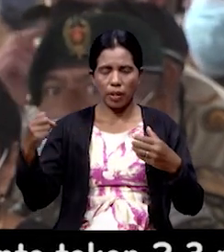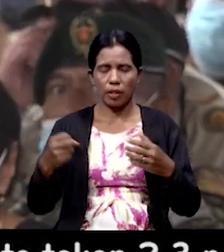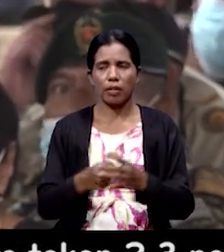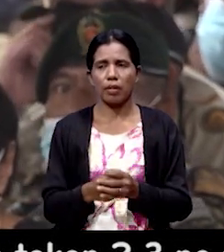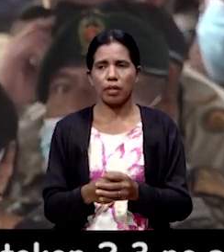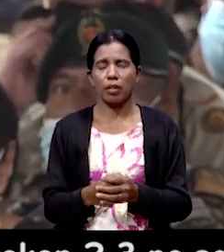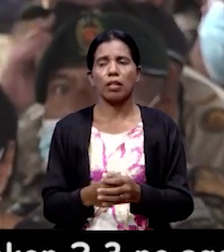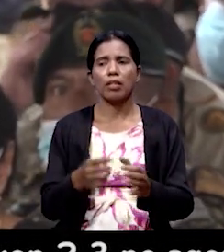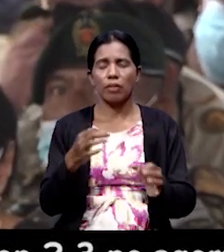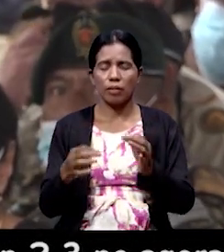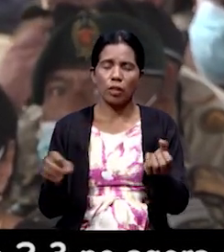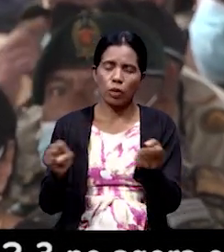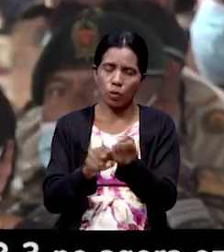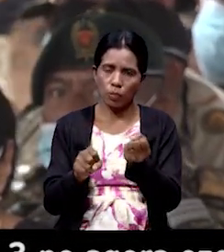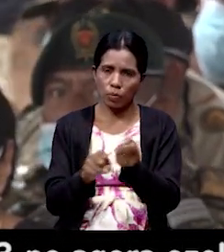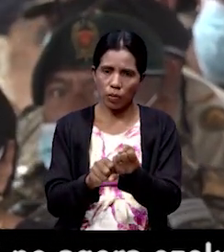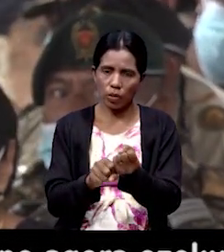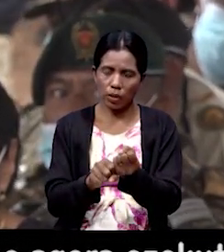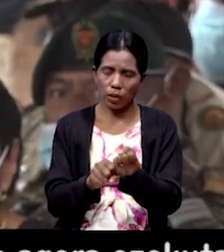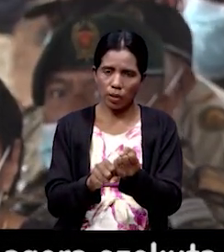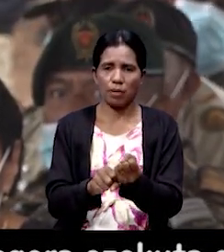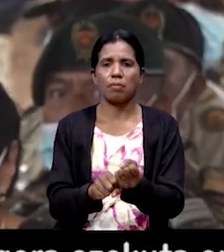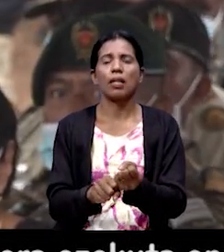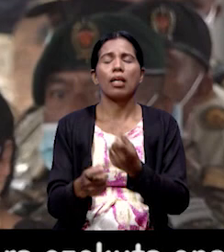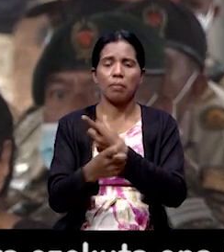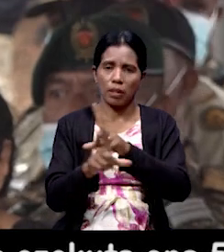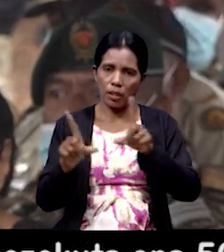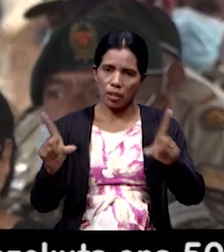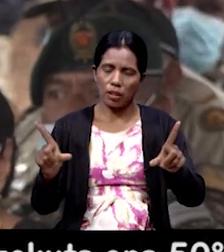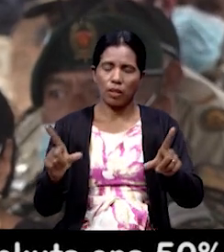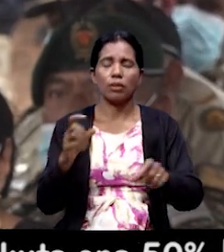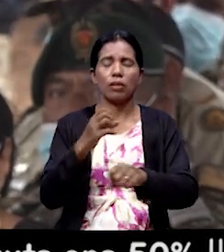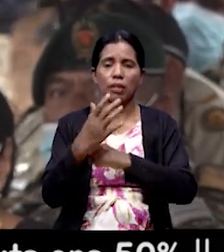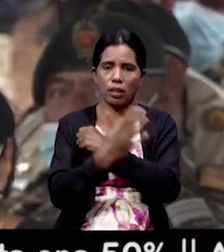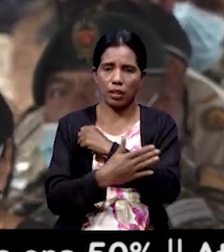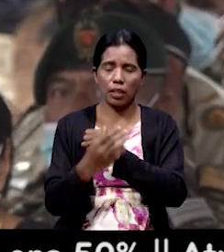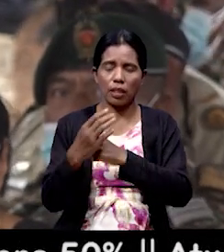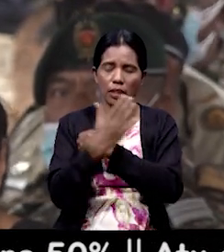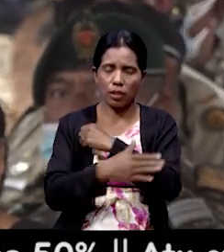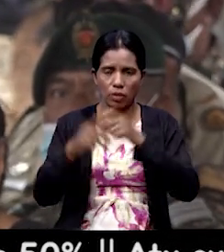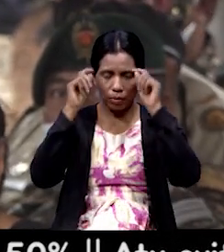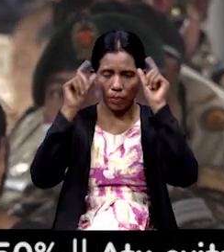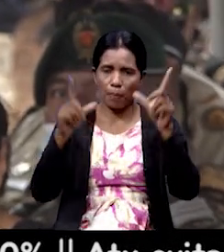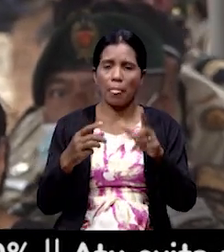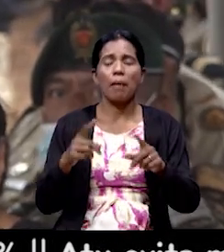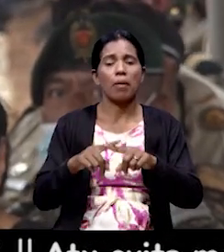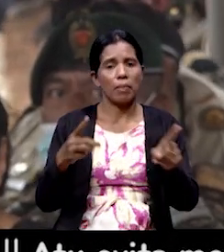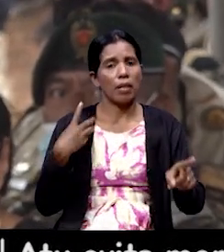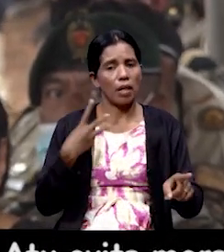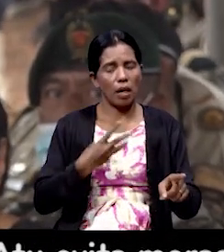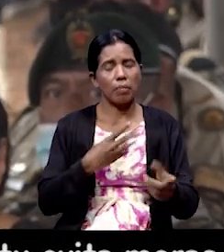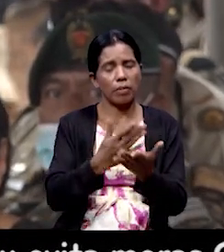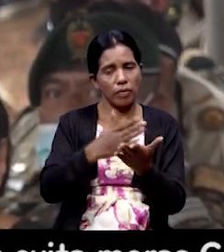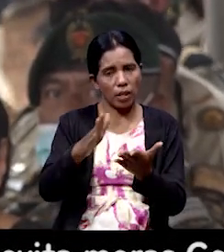quanto mais minha contribuição para a luta à libertação nacional. Mas bem, ami partilha admiração,